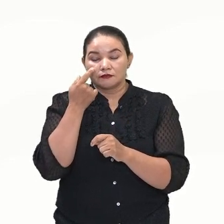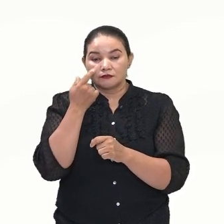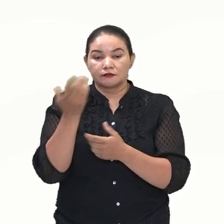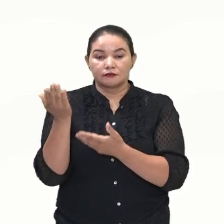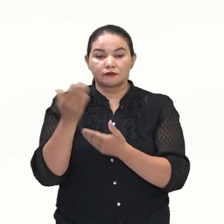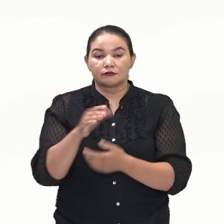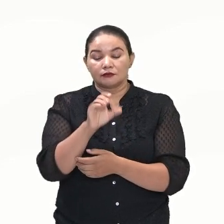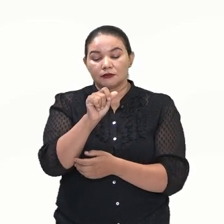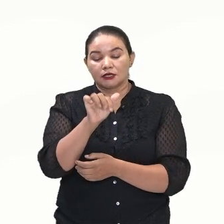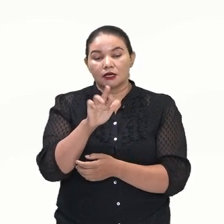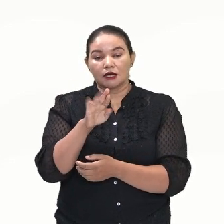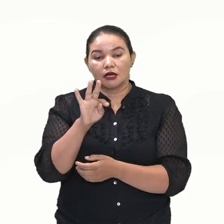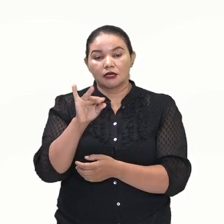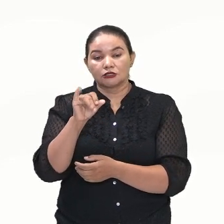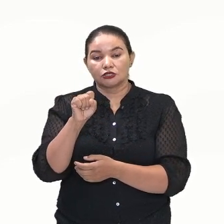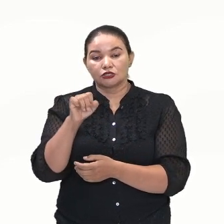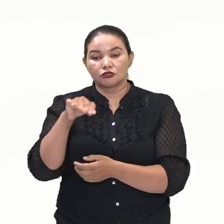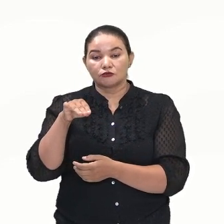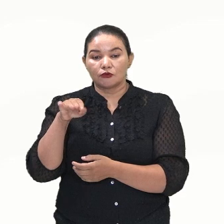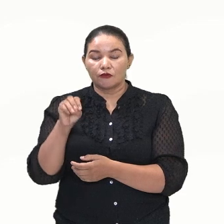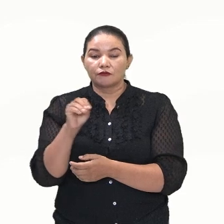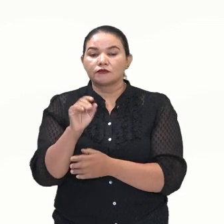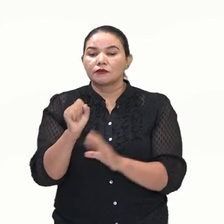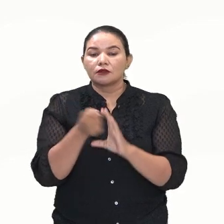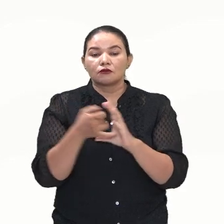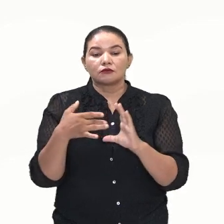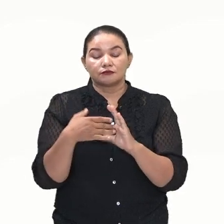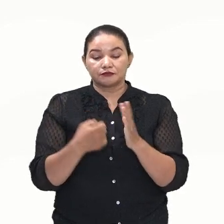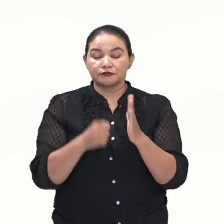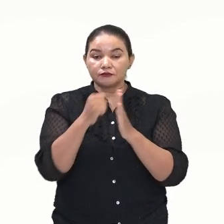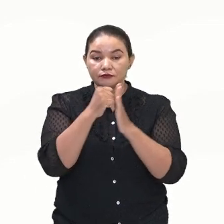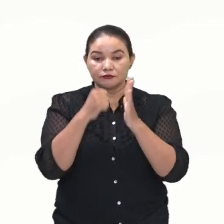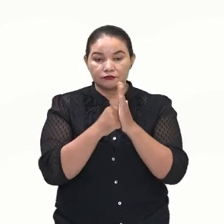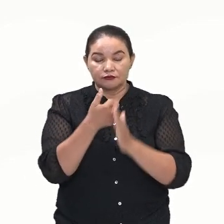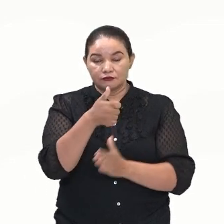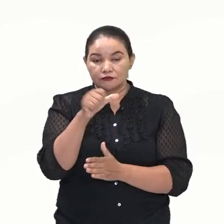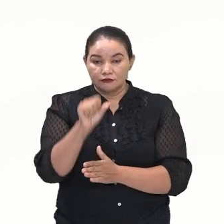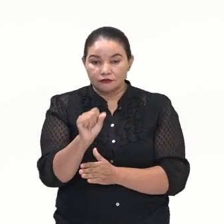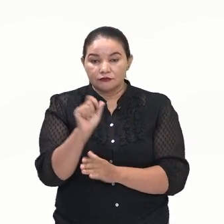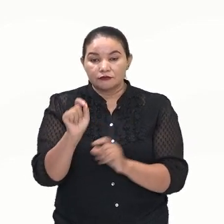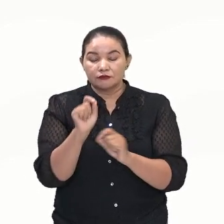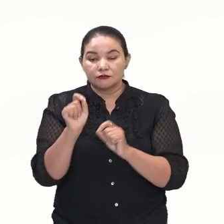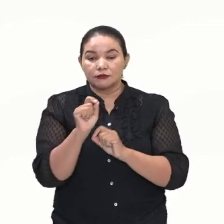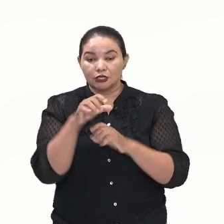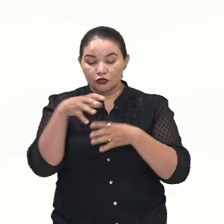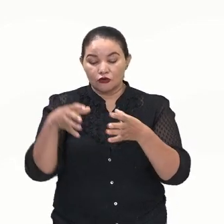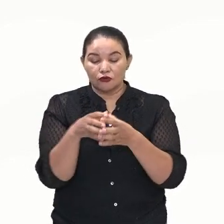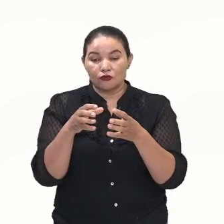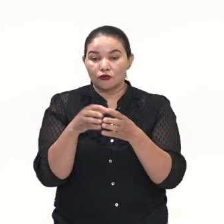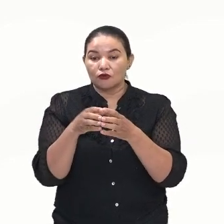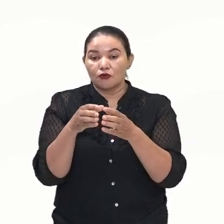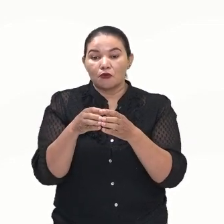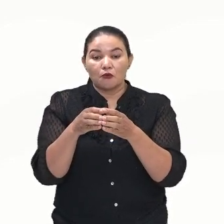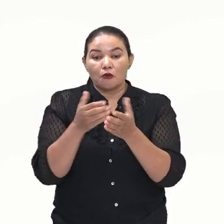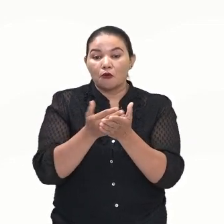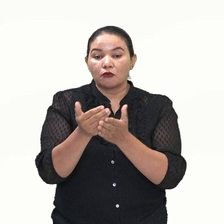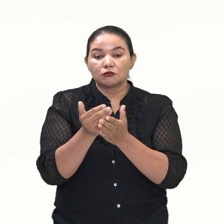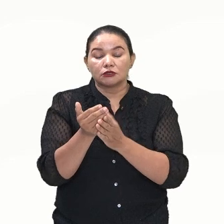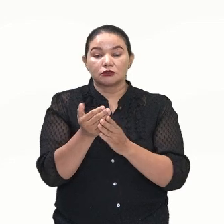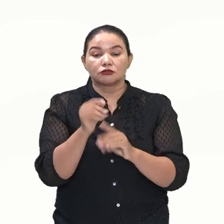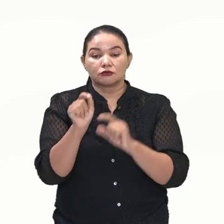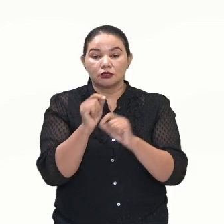Vamos observar qual o conceito. Olha aqui, no século XIX, o cartismo emergiu como